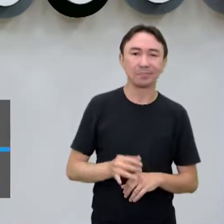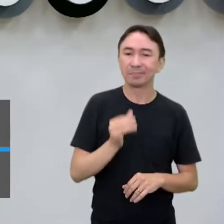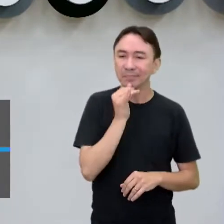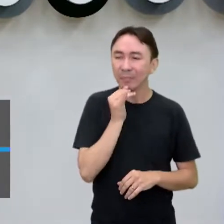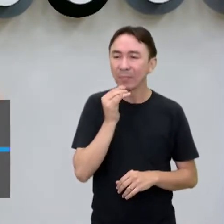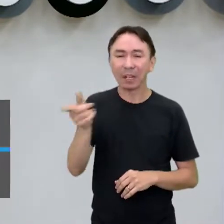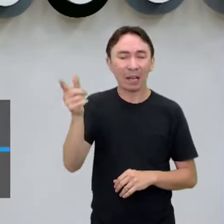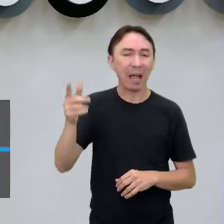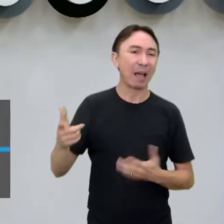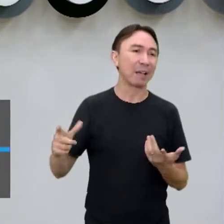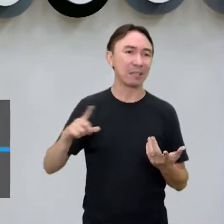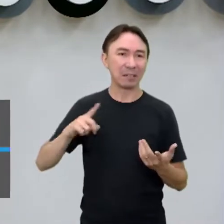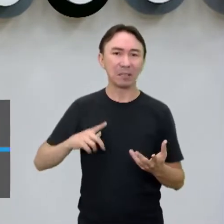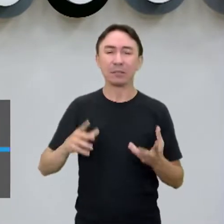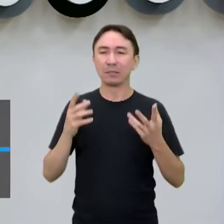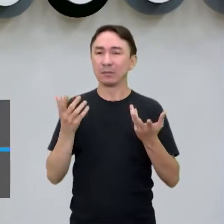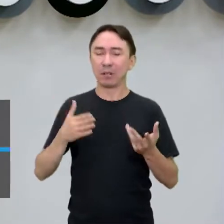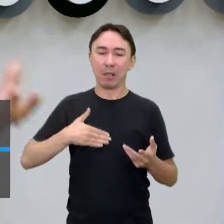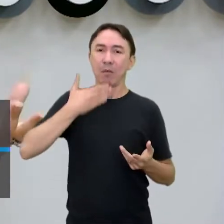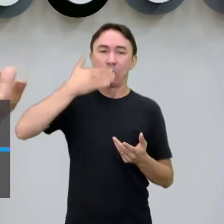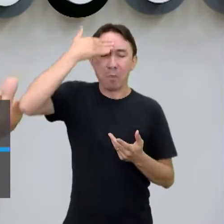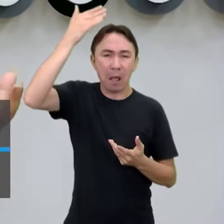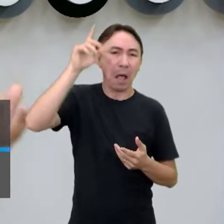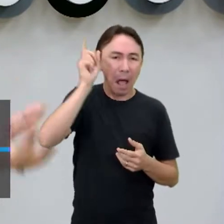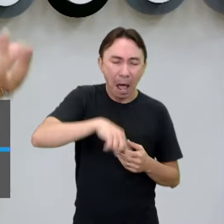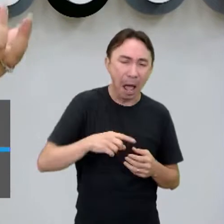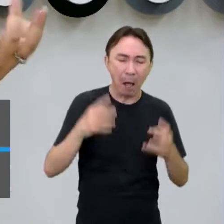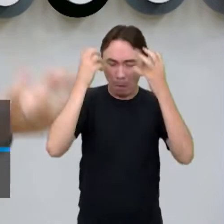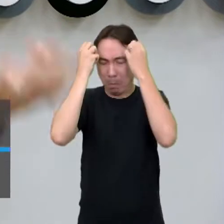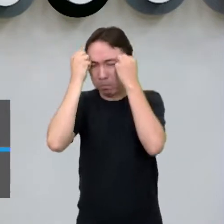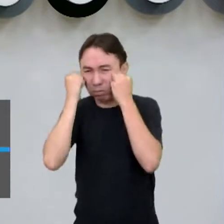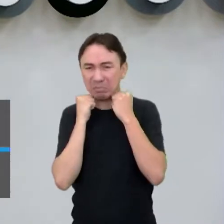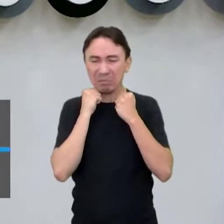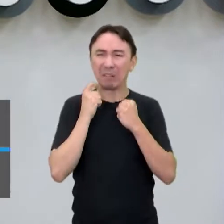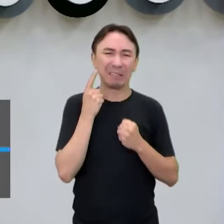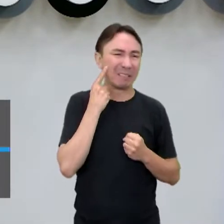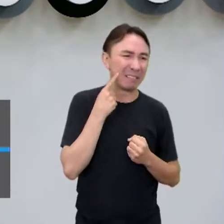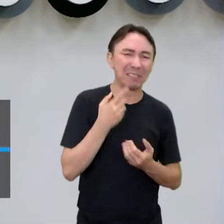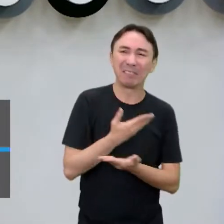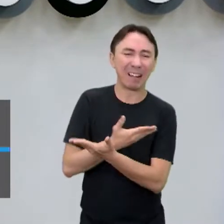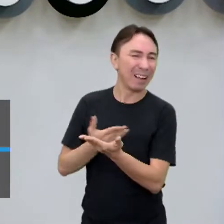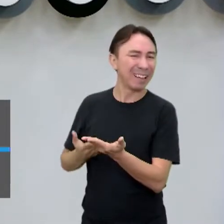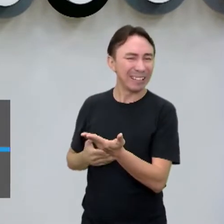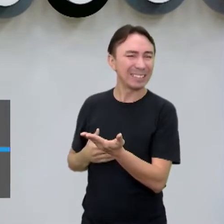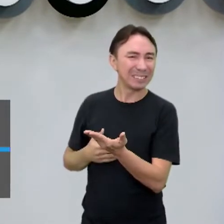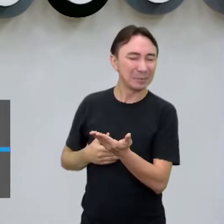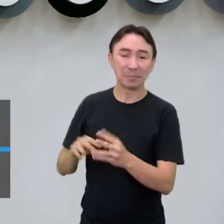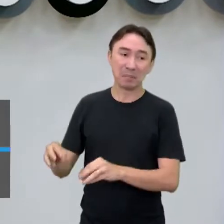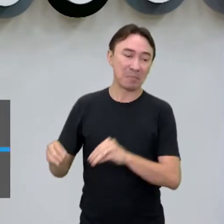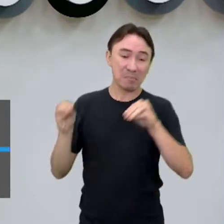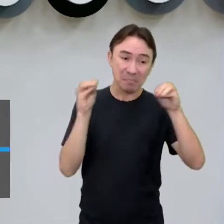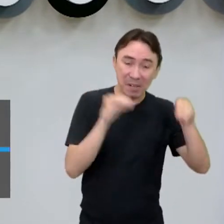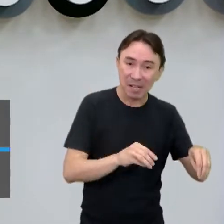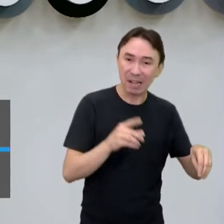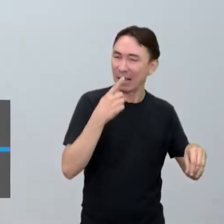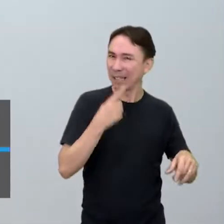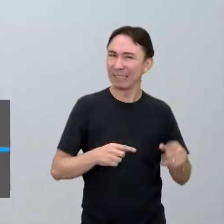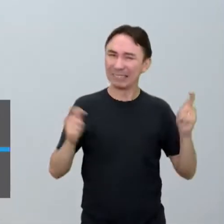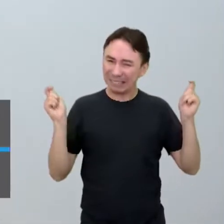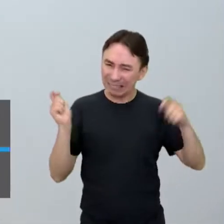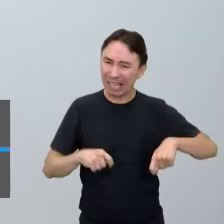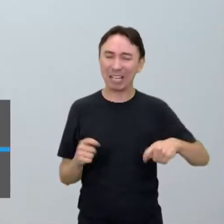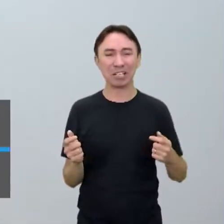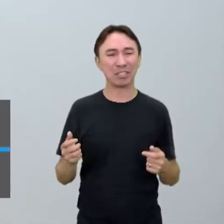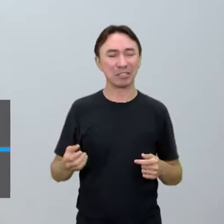tem coisa de terrorista, todos aqueles estereótipos xenofóbicos. Você acha que quando essa pessoa chega nesse país, ela consegue se reestruturar novamente?